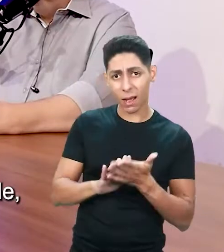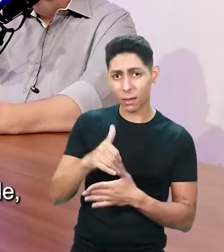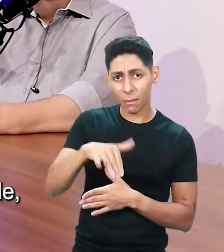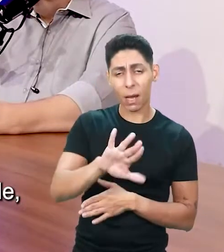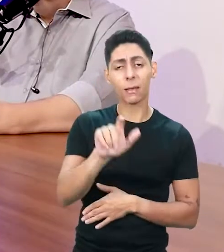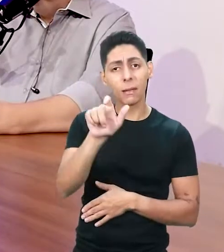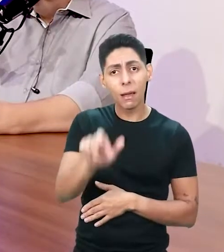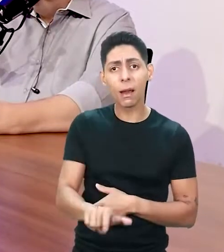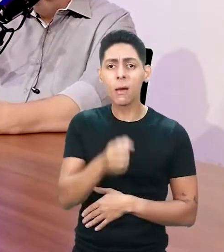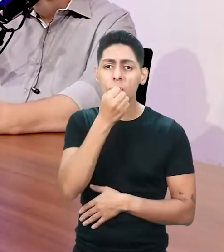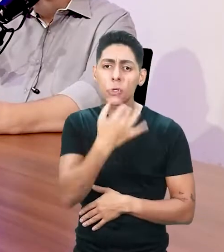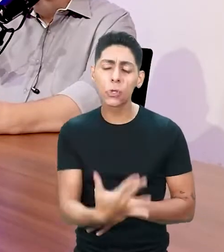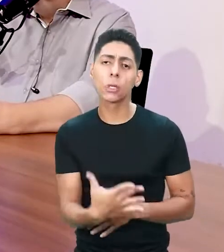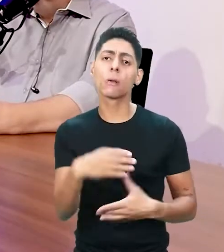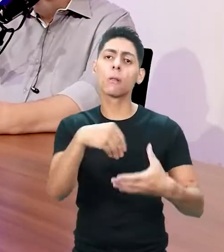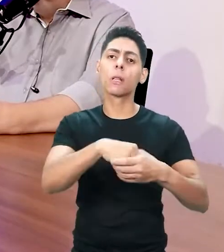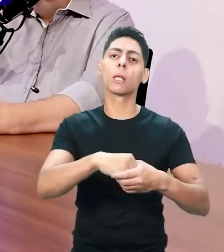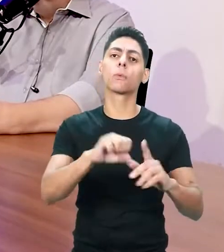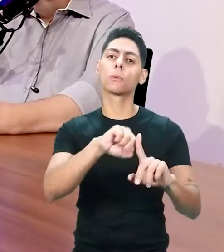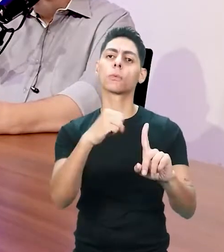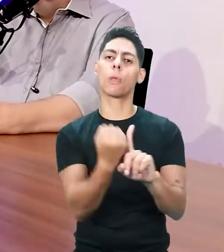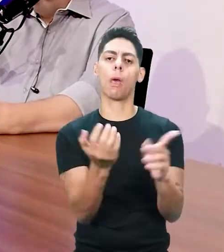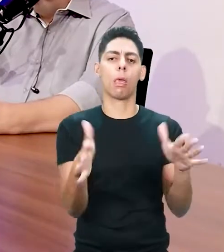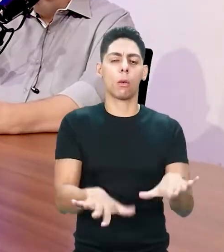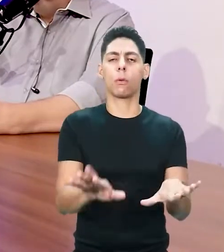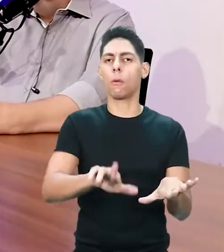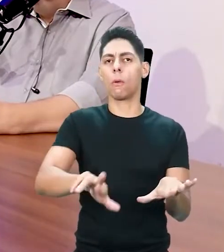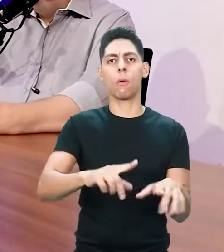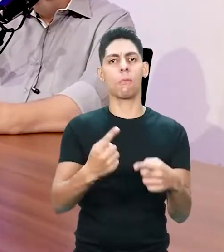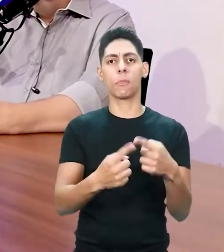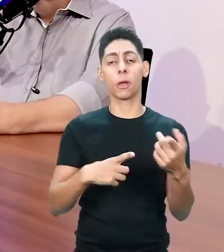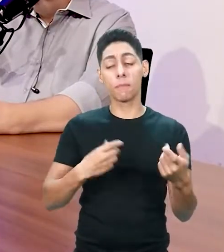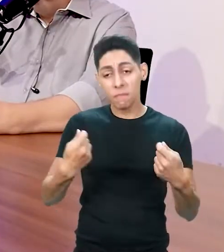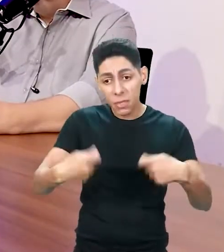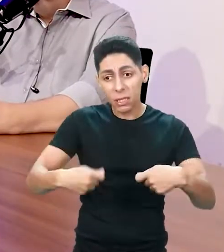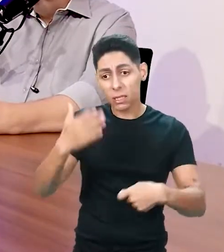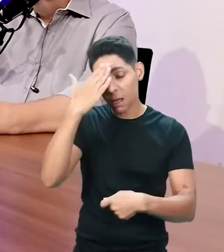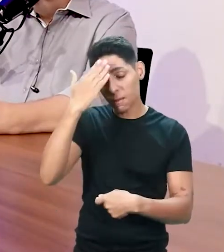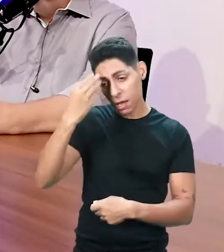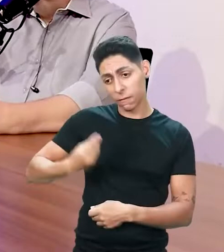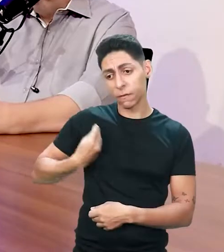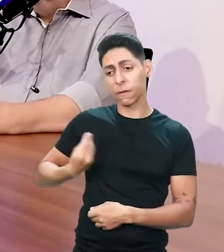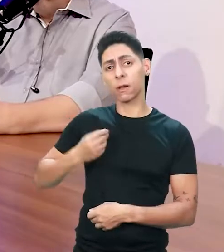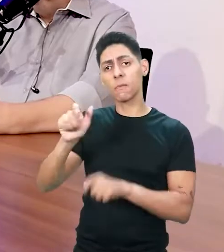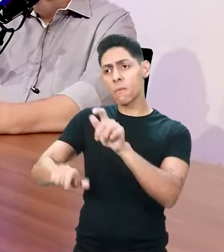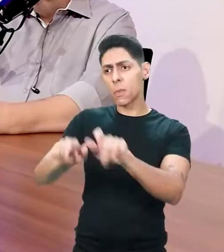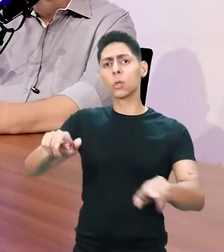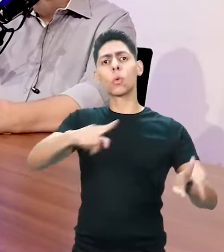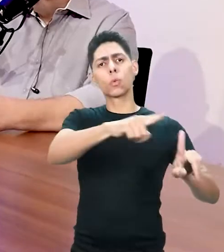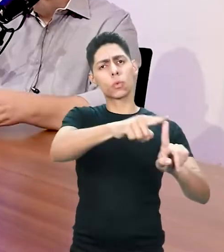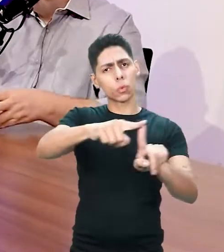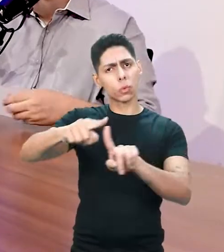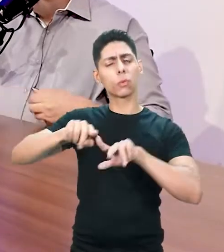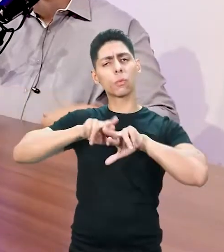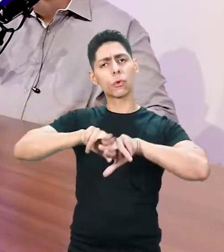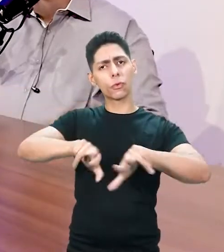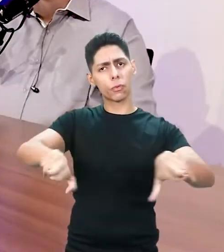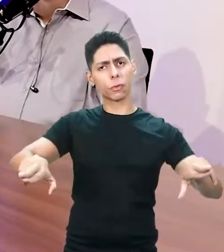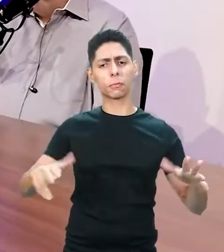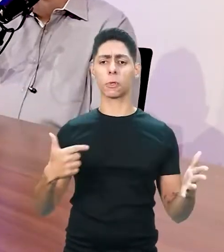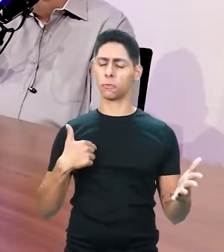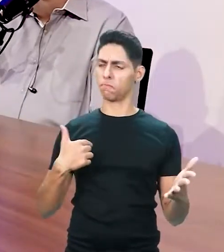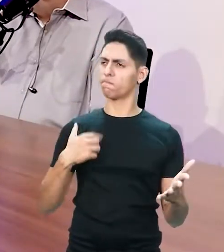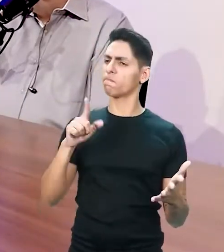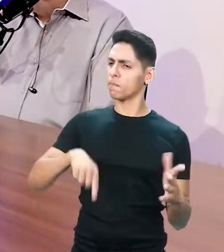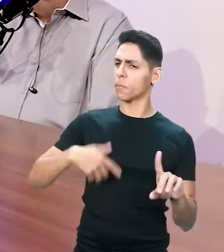sociedade inclusiva, porque não é questão de ser bonzinho. Você tem que aprender a conviver com todo tipo de gente. E eu tive esse privilégio, quer dizer, estudando